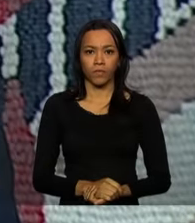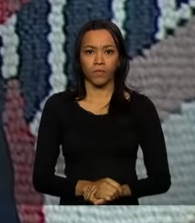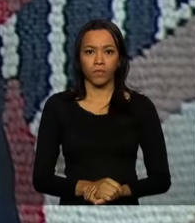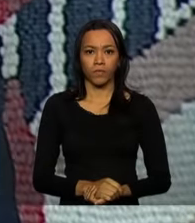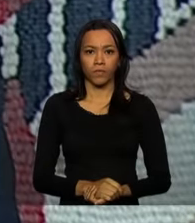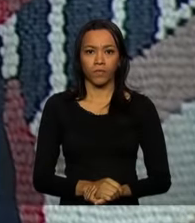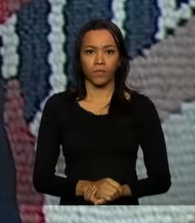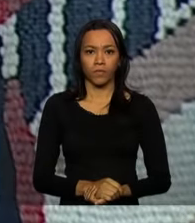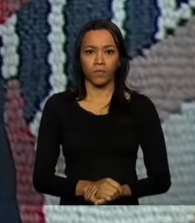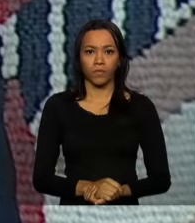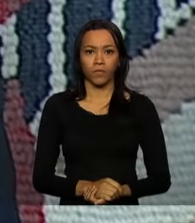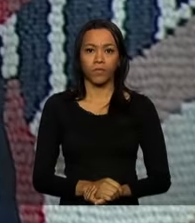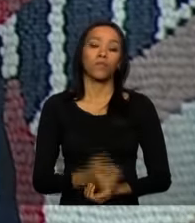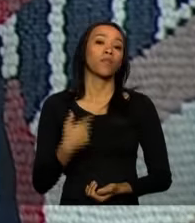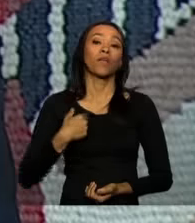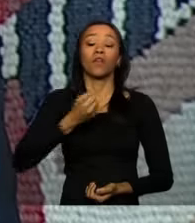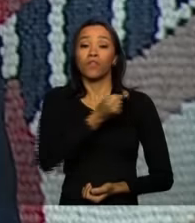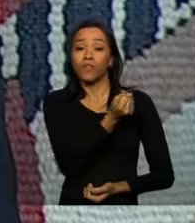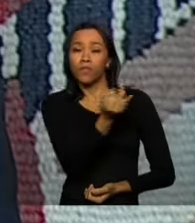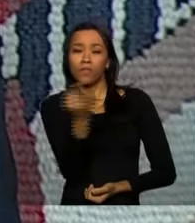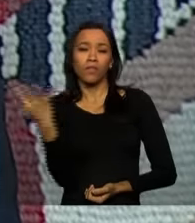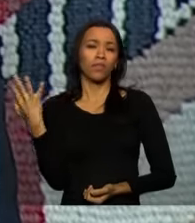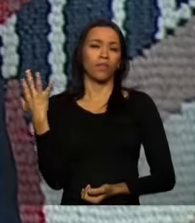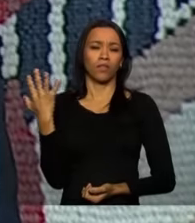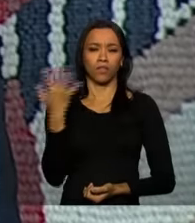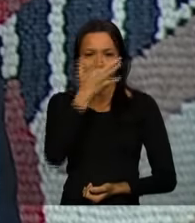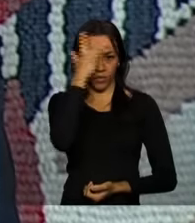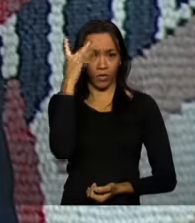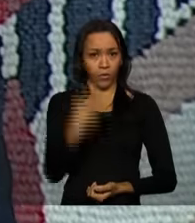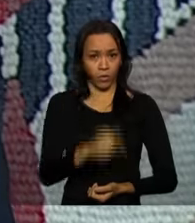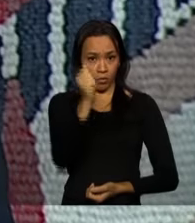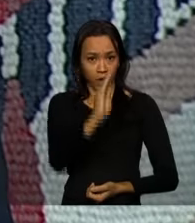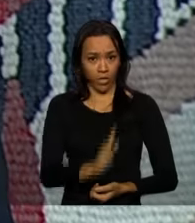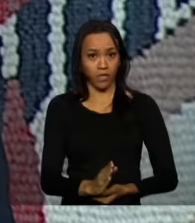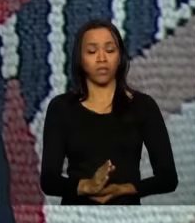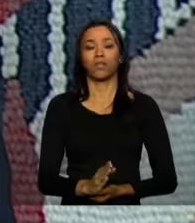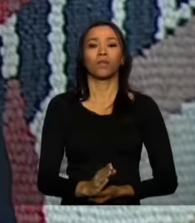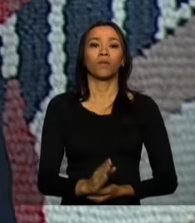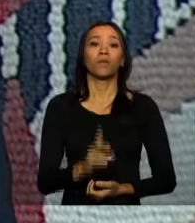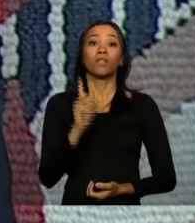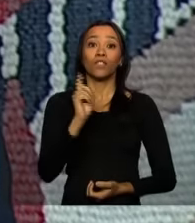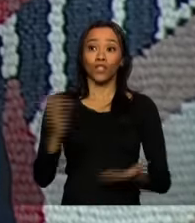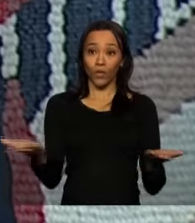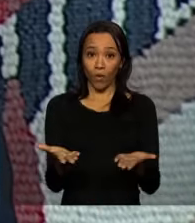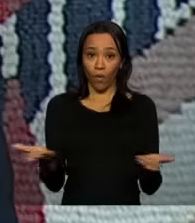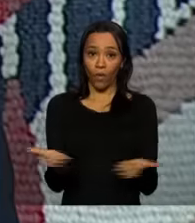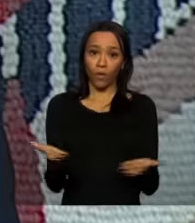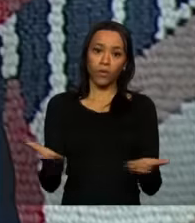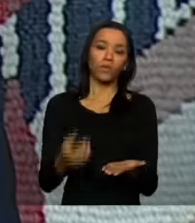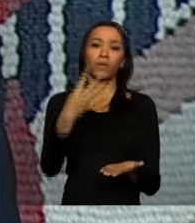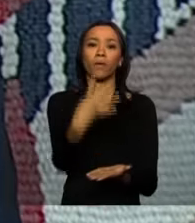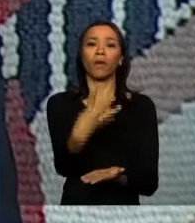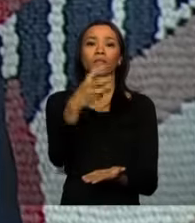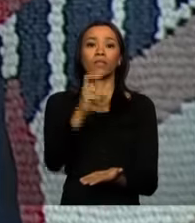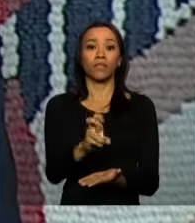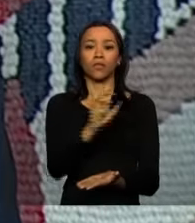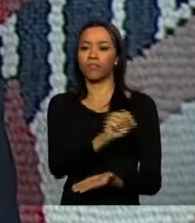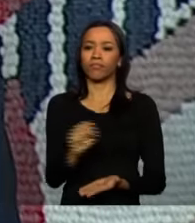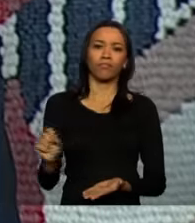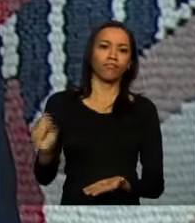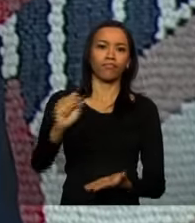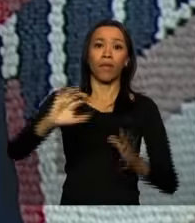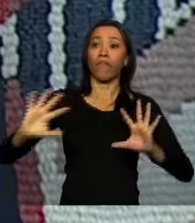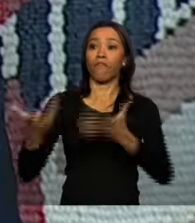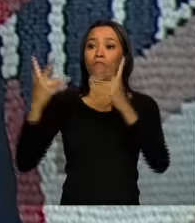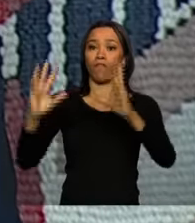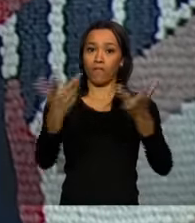O fato de milhões de brasileiros de todos os países estarem prestigiando cerca de 45 eventos